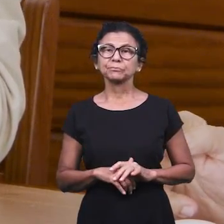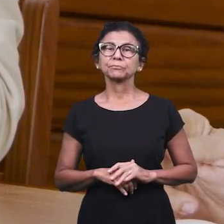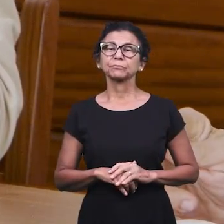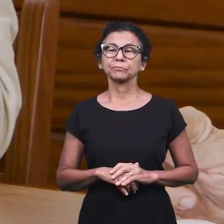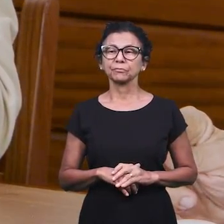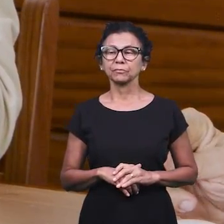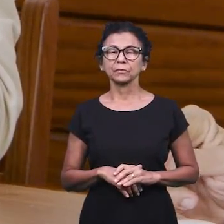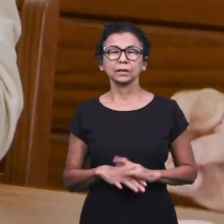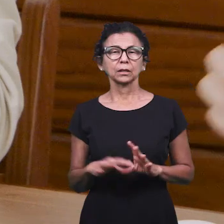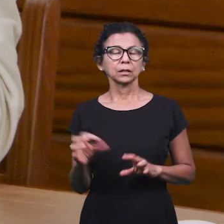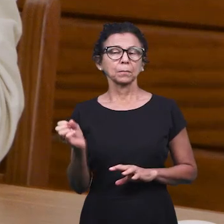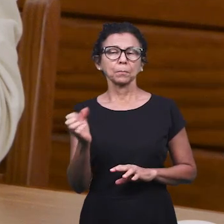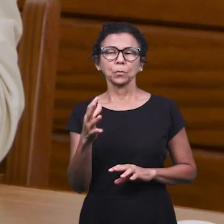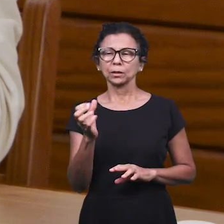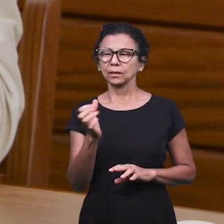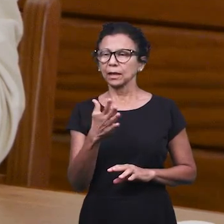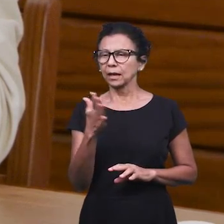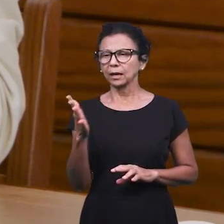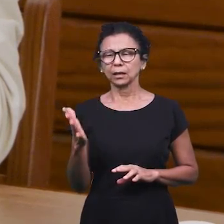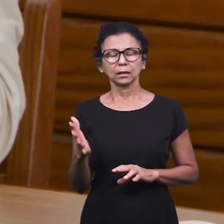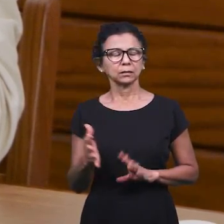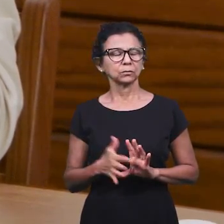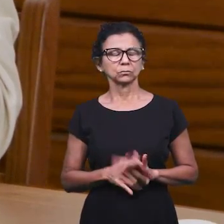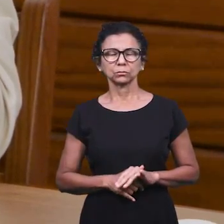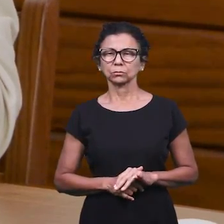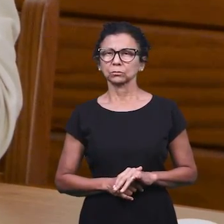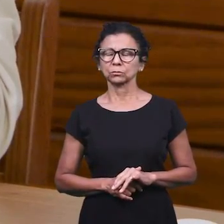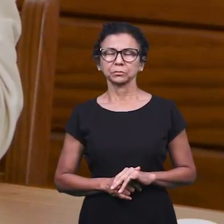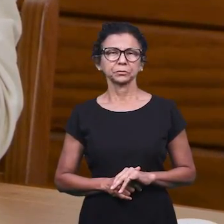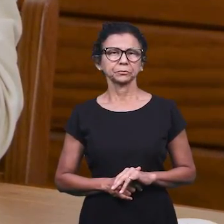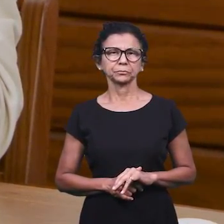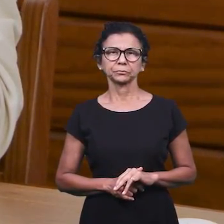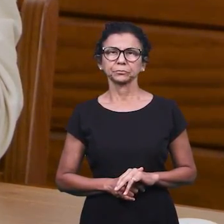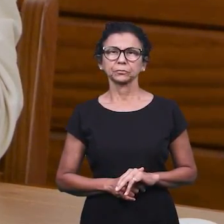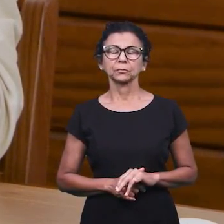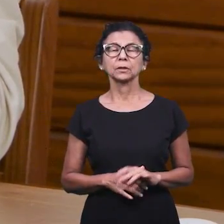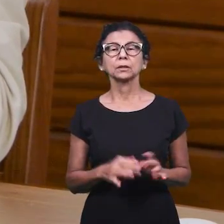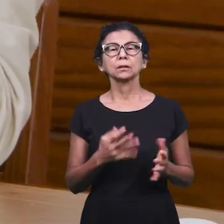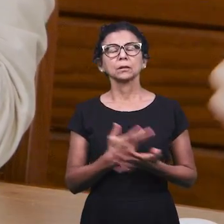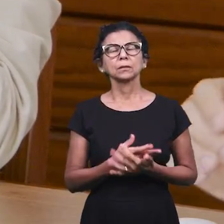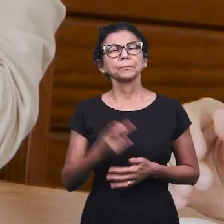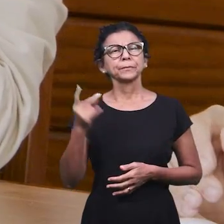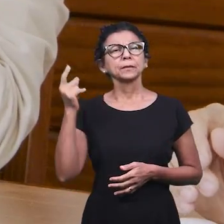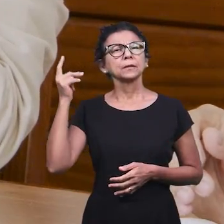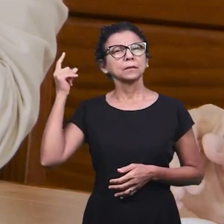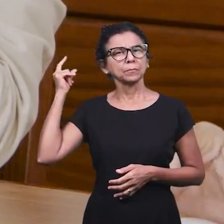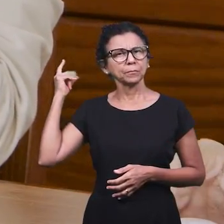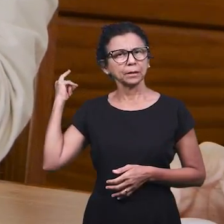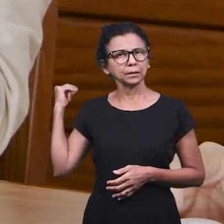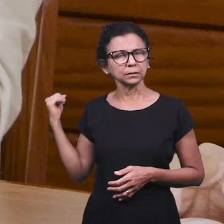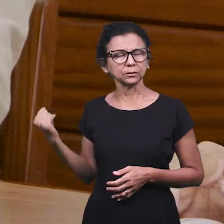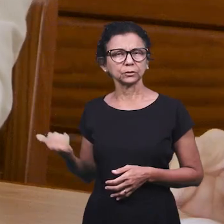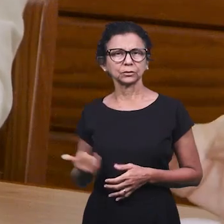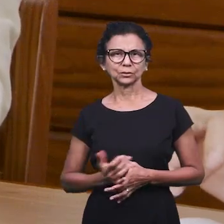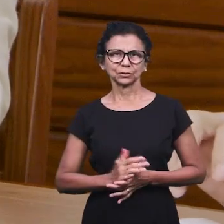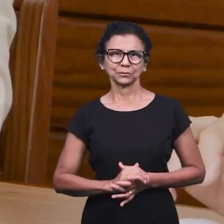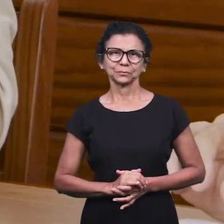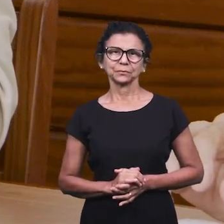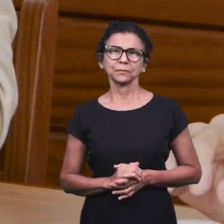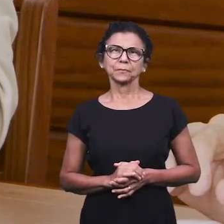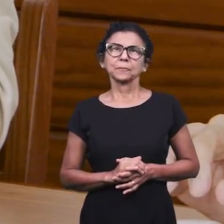da pós-modernidade, a mudança nesse comportamento. O que acontecia? Antigamente,